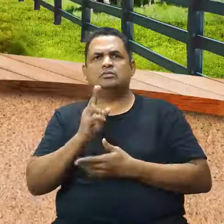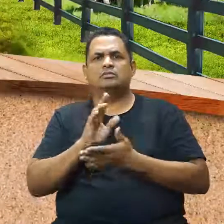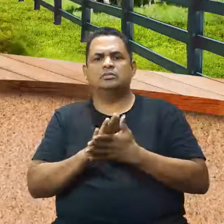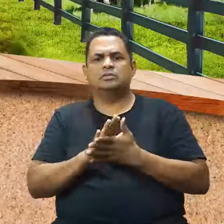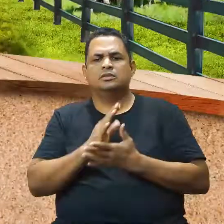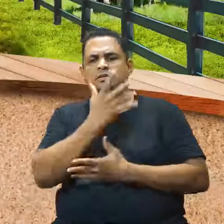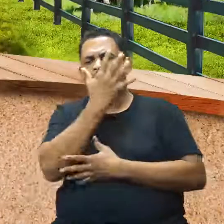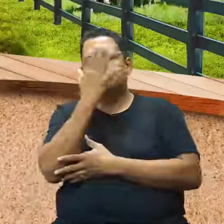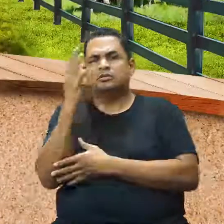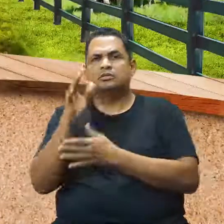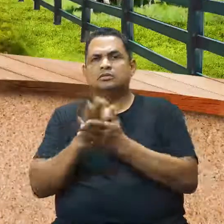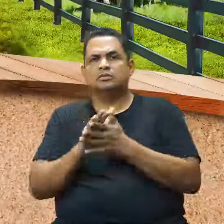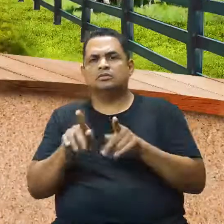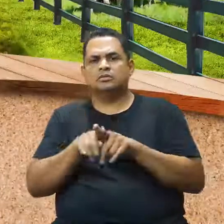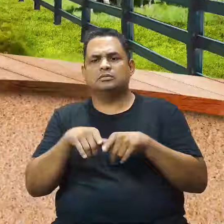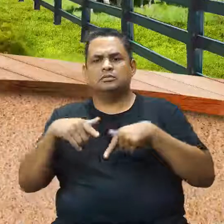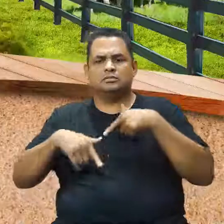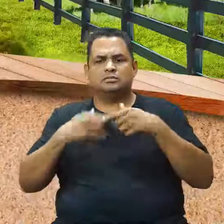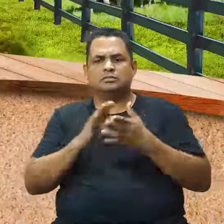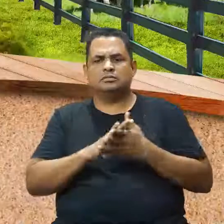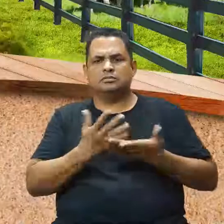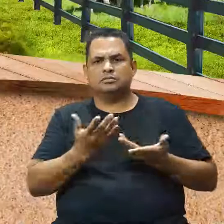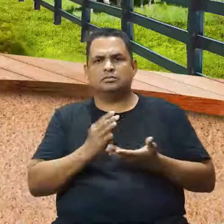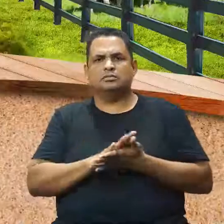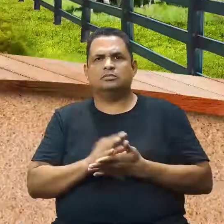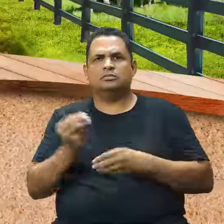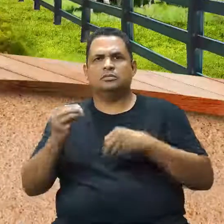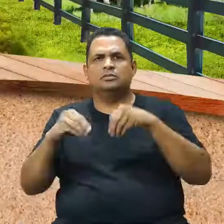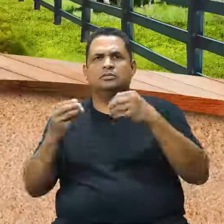só da floresta, como da produção da cultura. Tá bom,